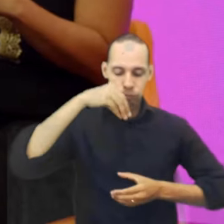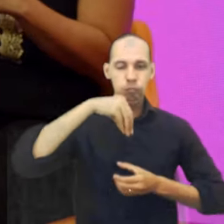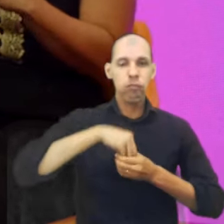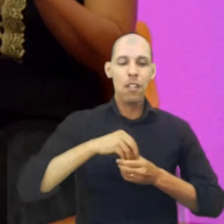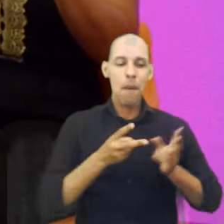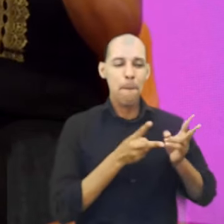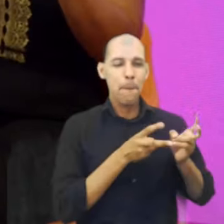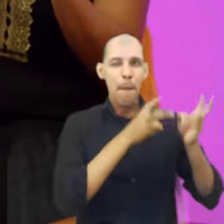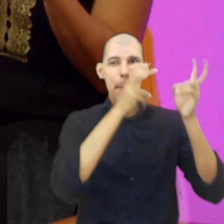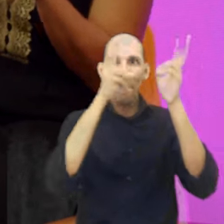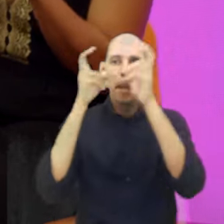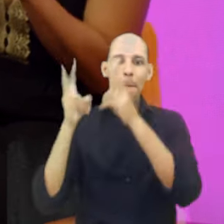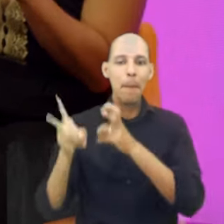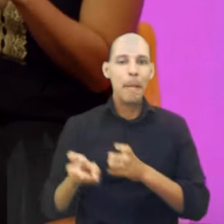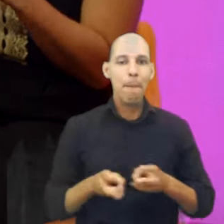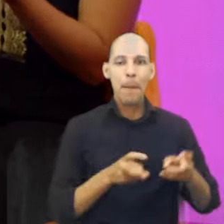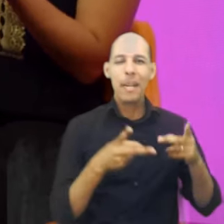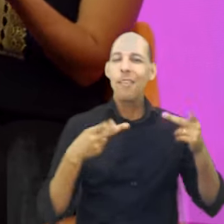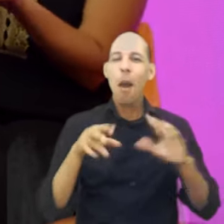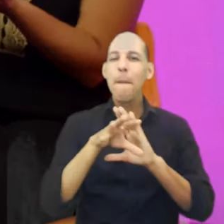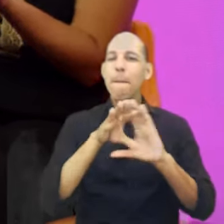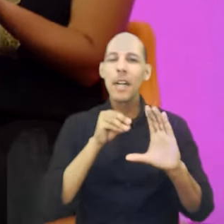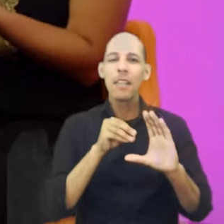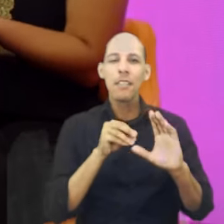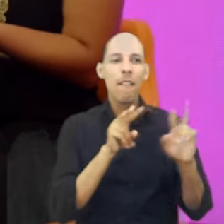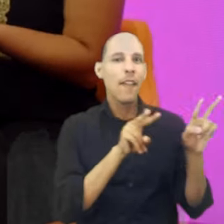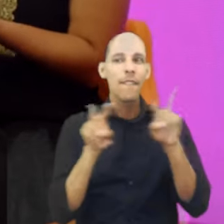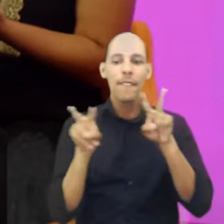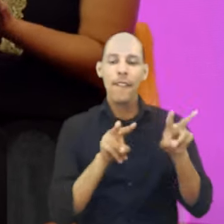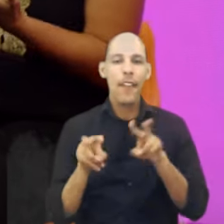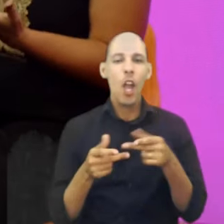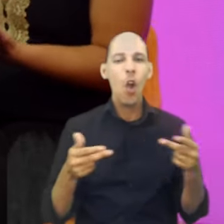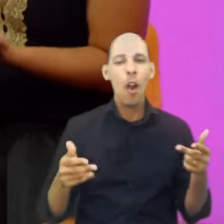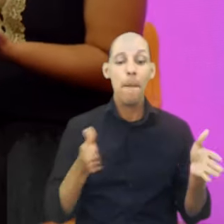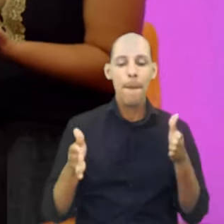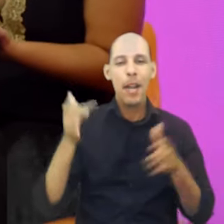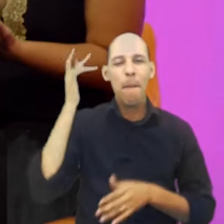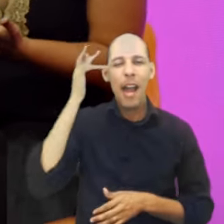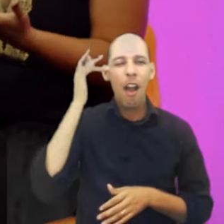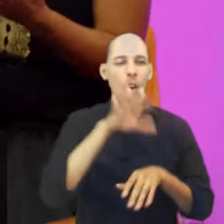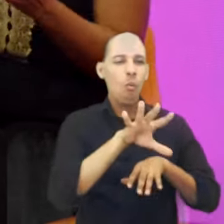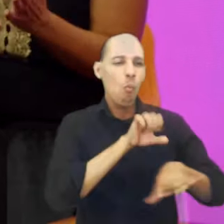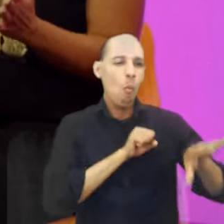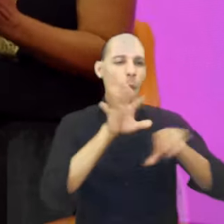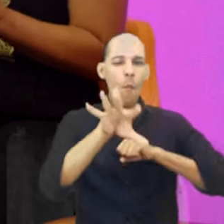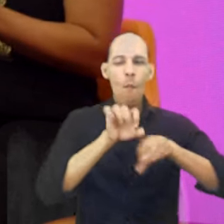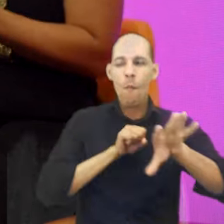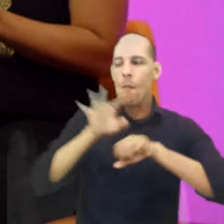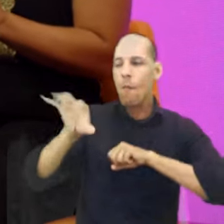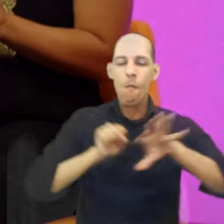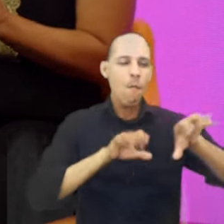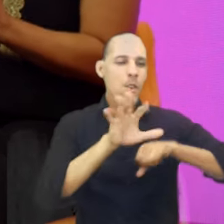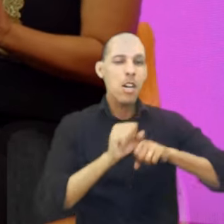percepções emocionais, que são os prints que nós vamos tirando de acordo com a maturidade que a gente tem naquele determinado momento da vida, e é isso que